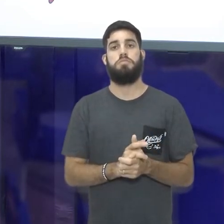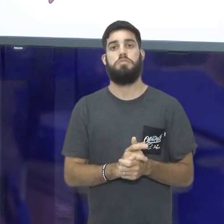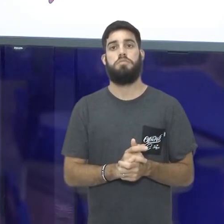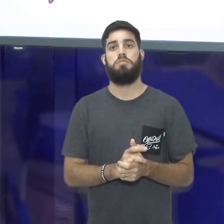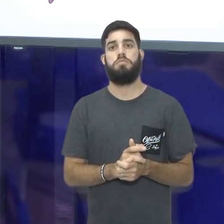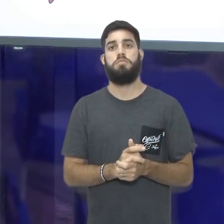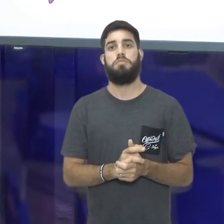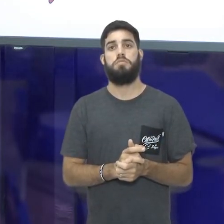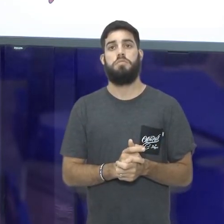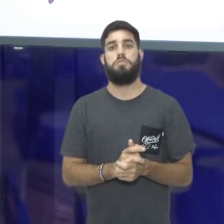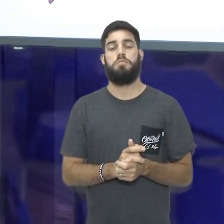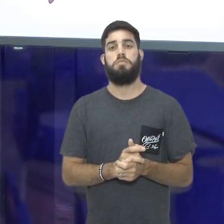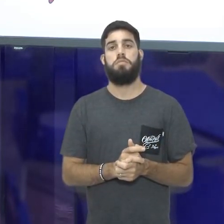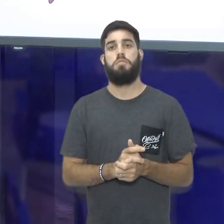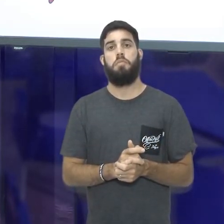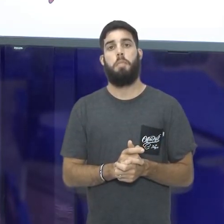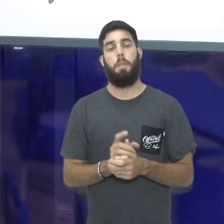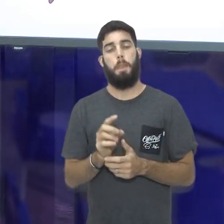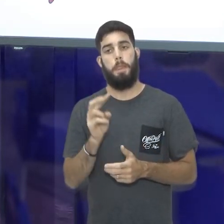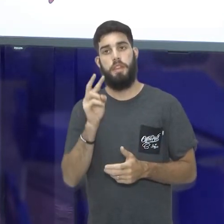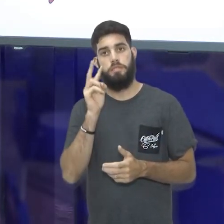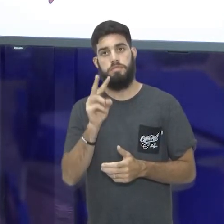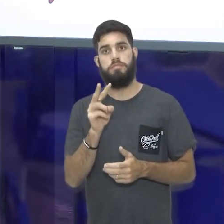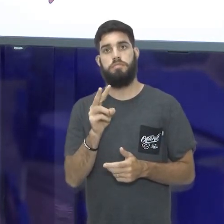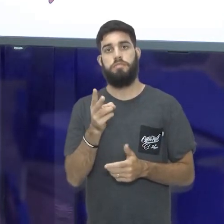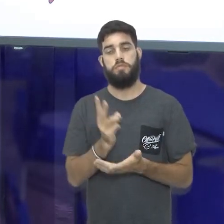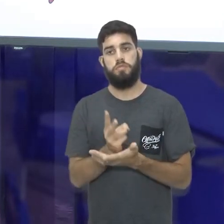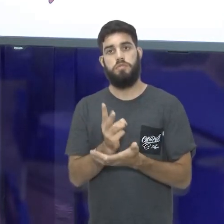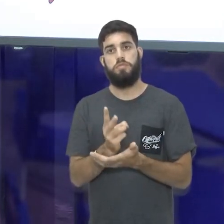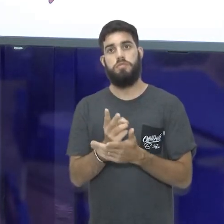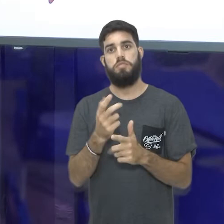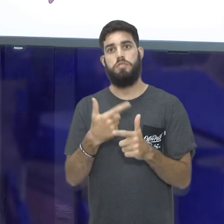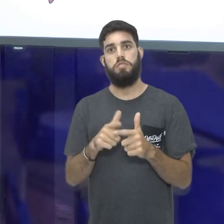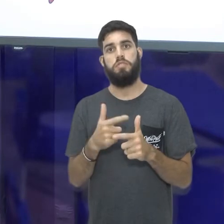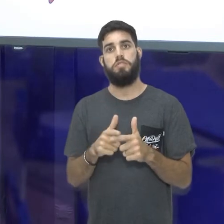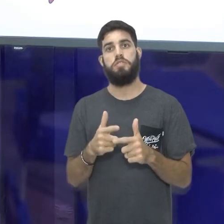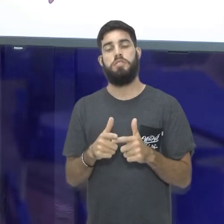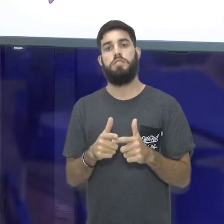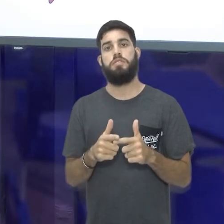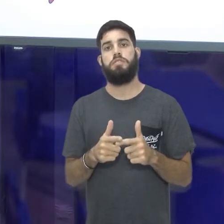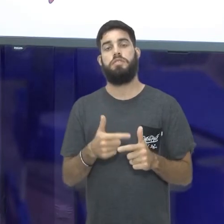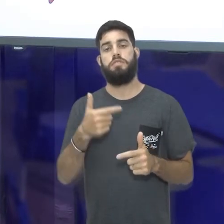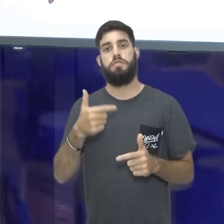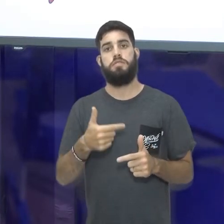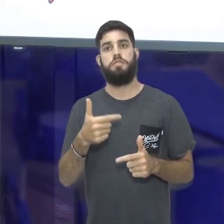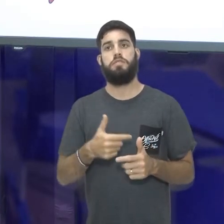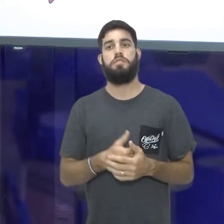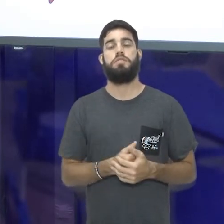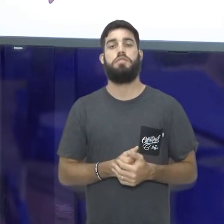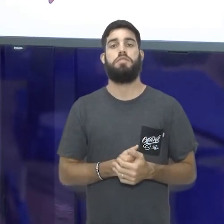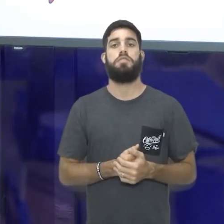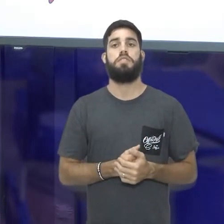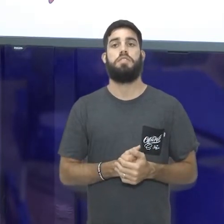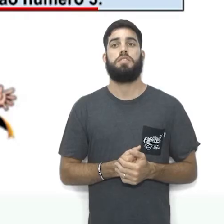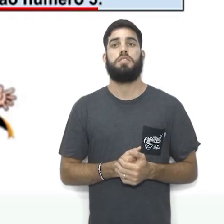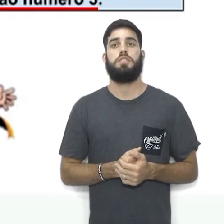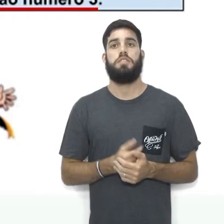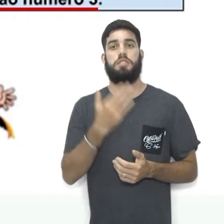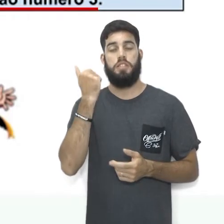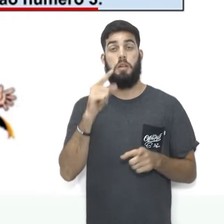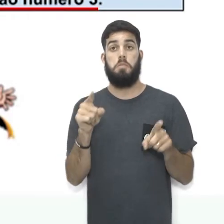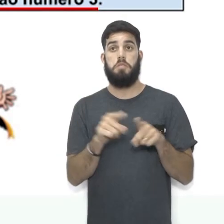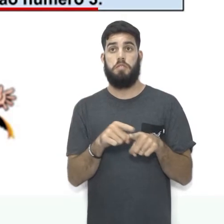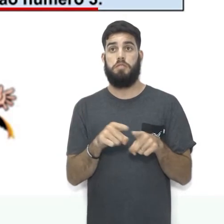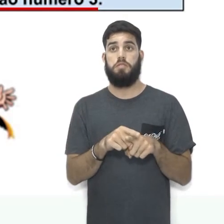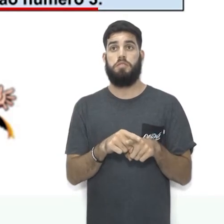informação. Vamos ver se a continuidade do problema vai nos informar a segunda equação do sistema. Sabe-se também